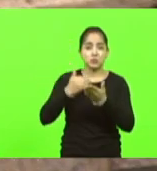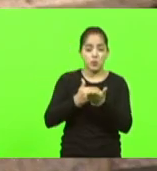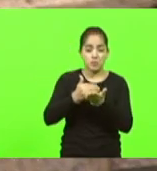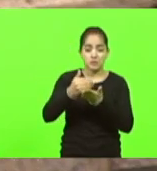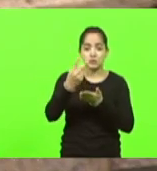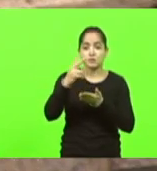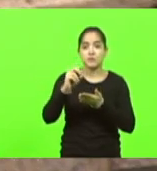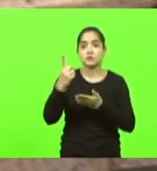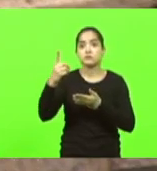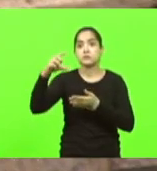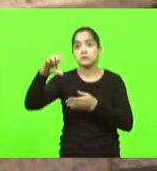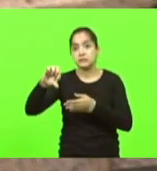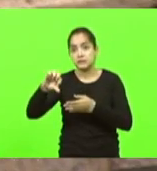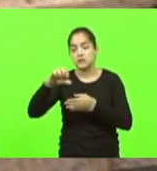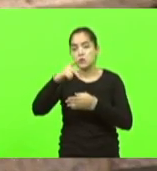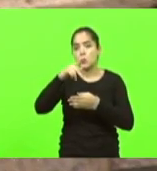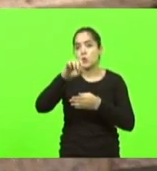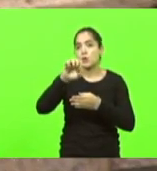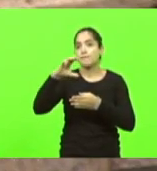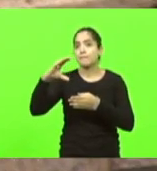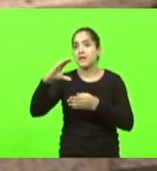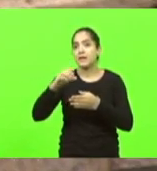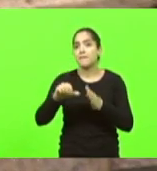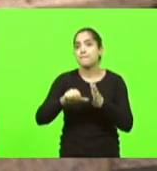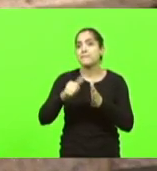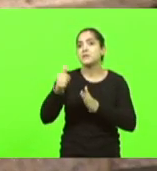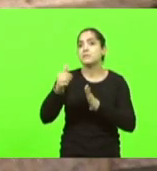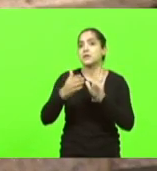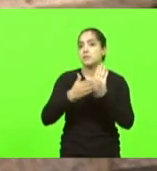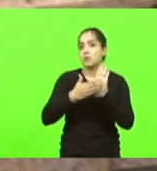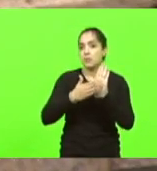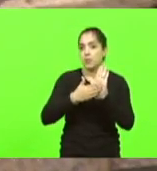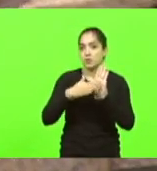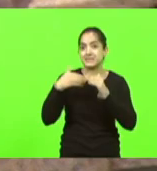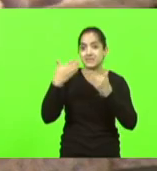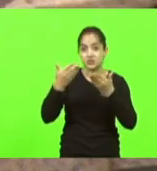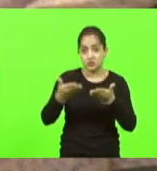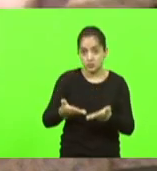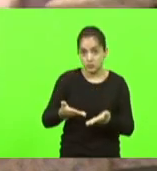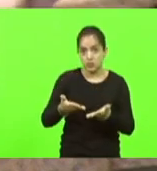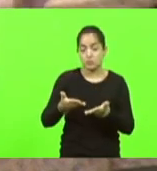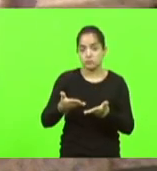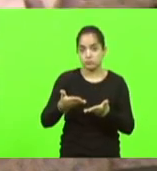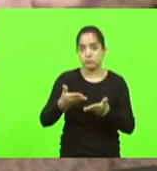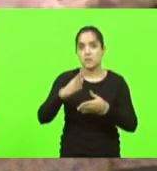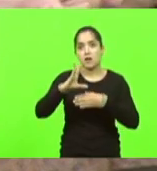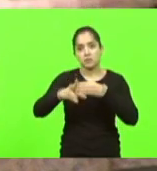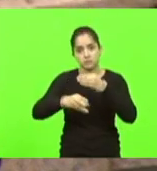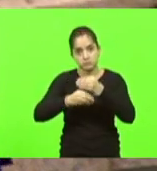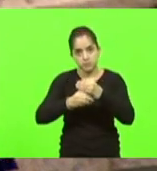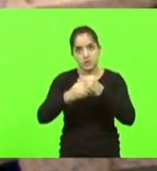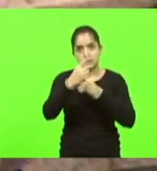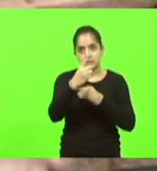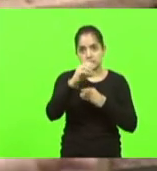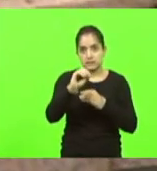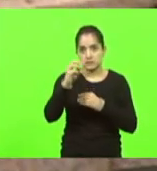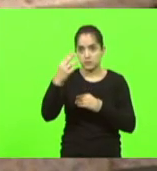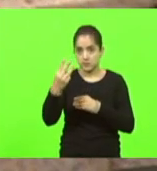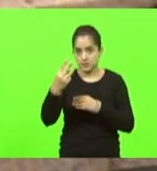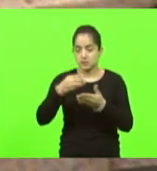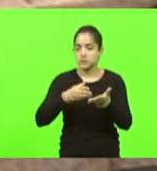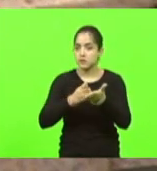quando a PEC aqui aportou qual é a primeira proposta aqui chegou logo após a emenda 103 se